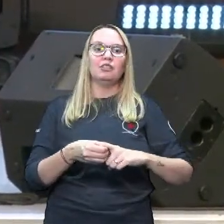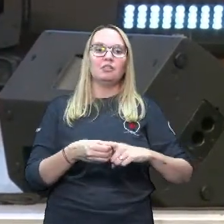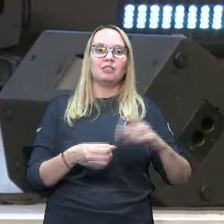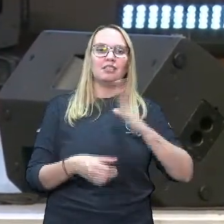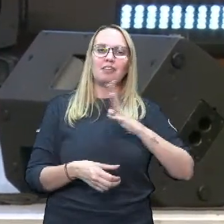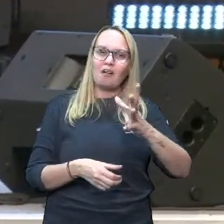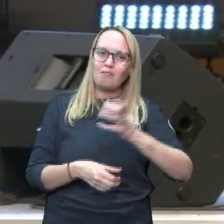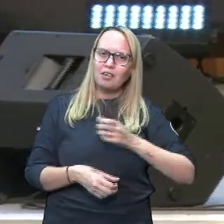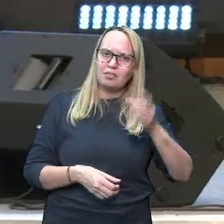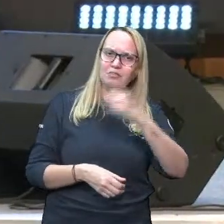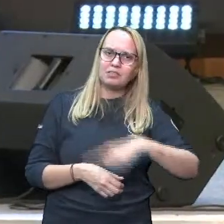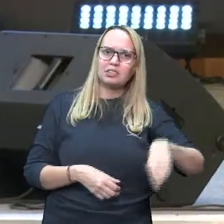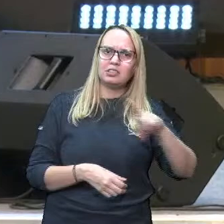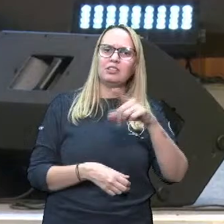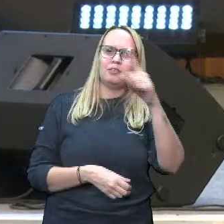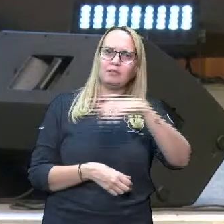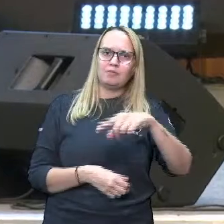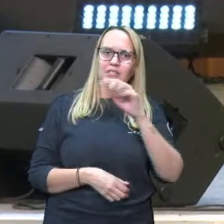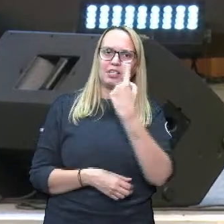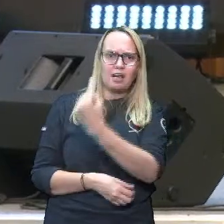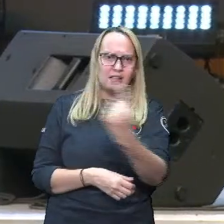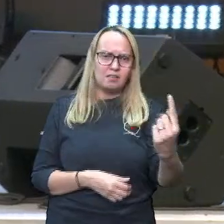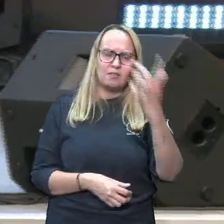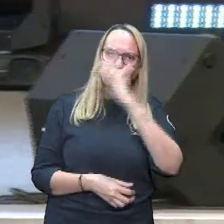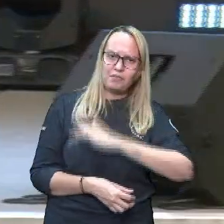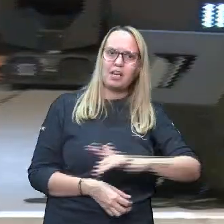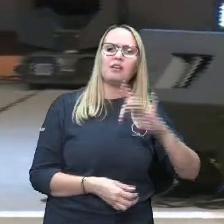volta, você vale a pena.